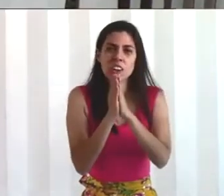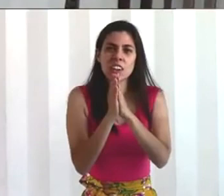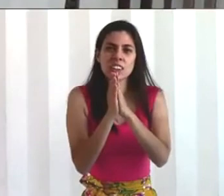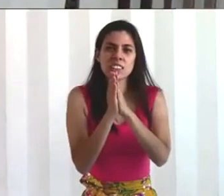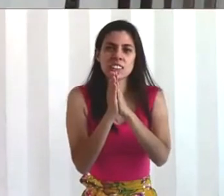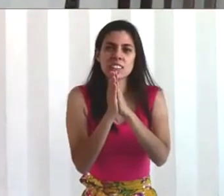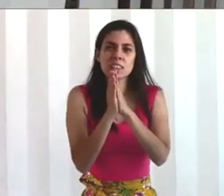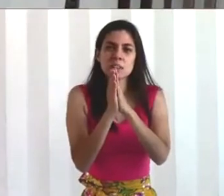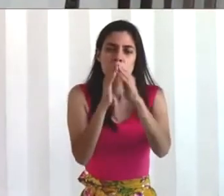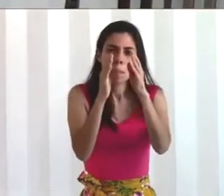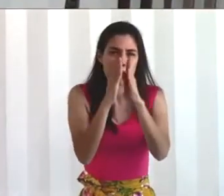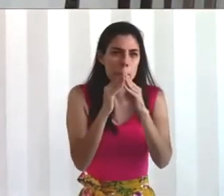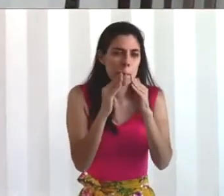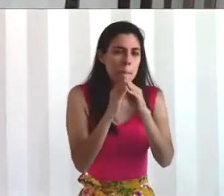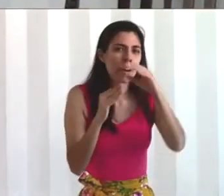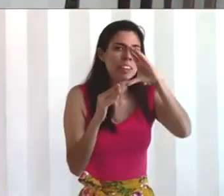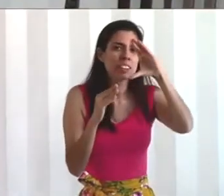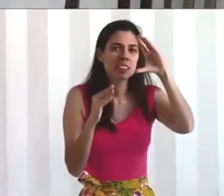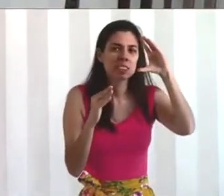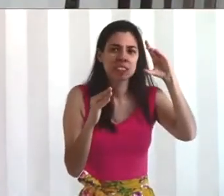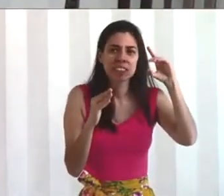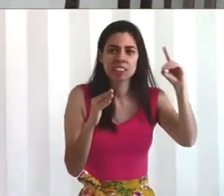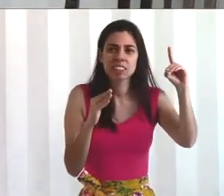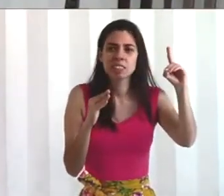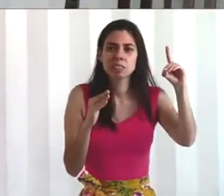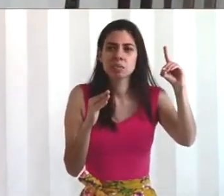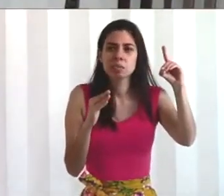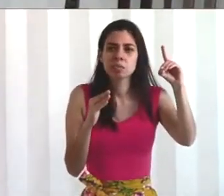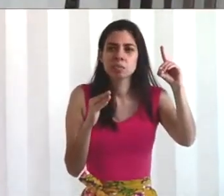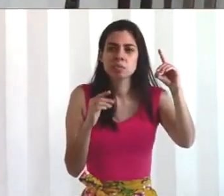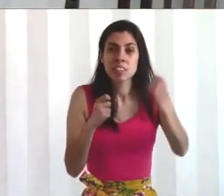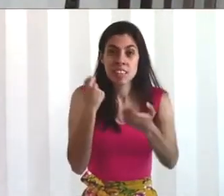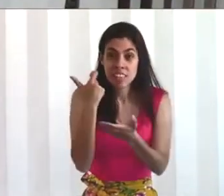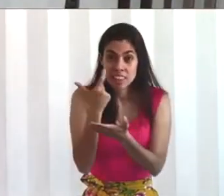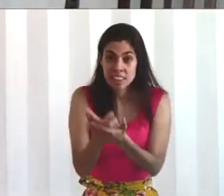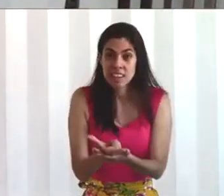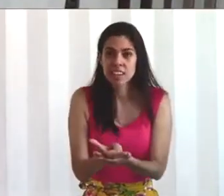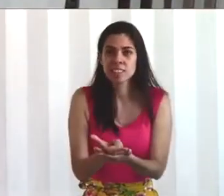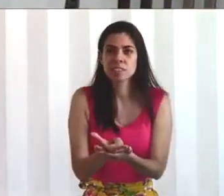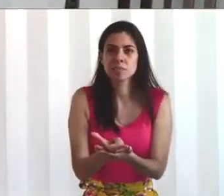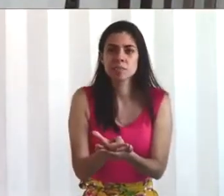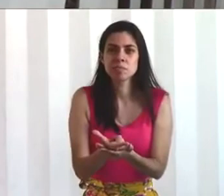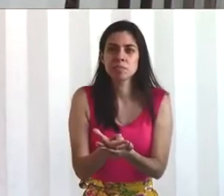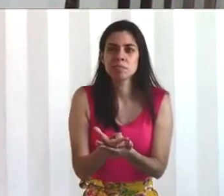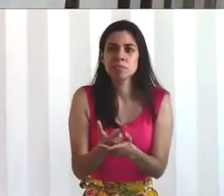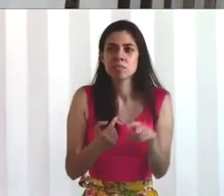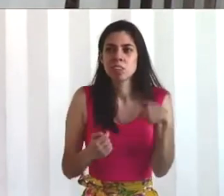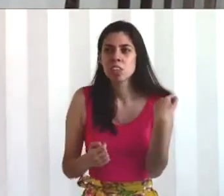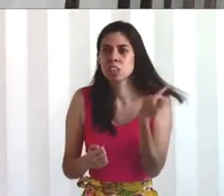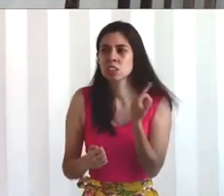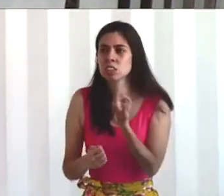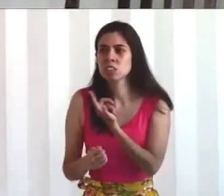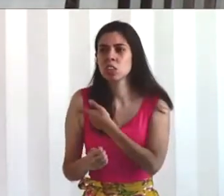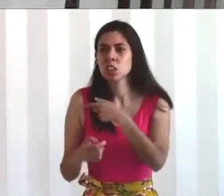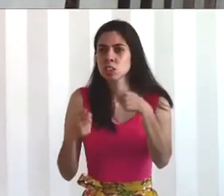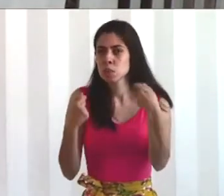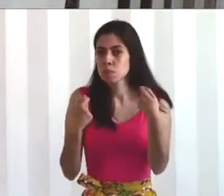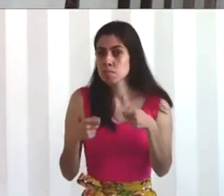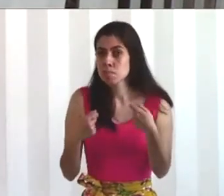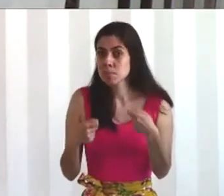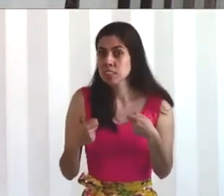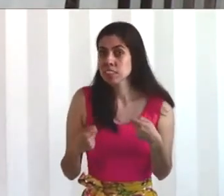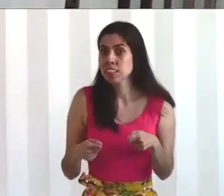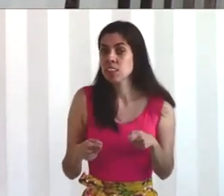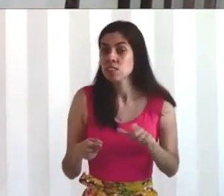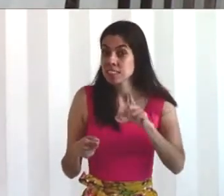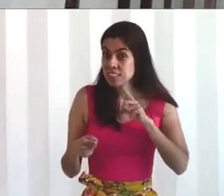ao conselho da nossa igreja nesse propósito missionário, contribua com isso. Nós precisamos levantar um grande fundo para a